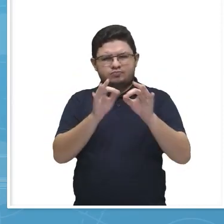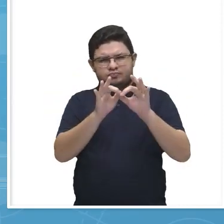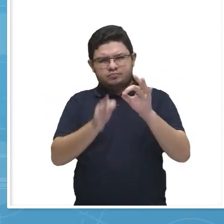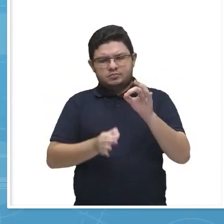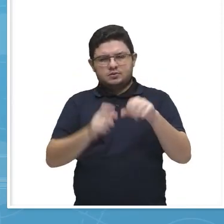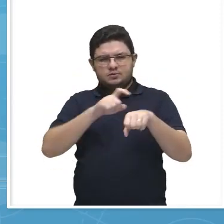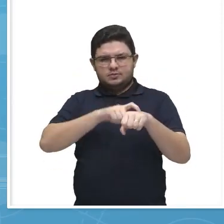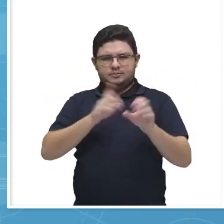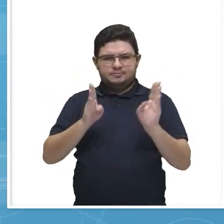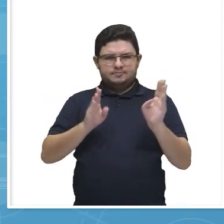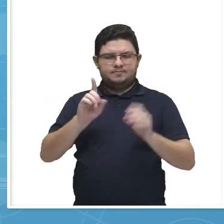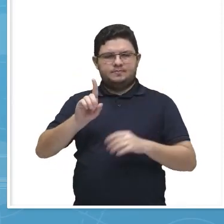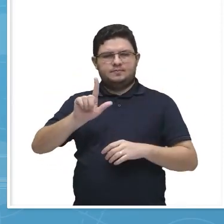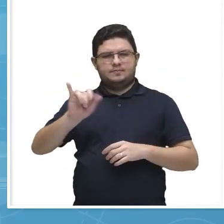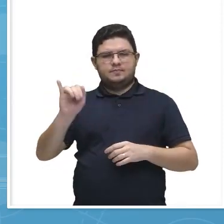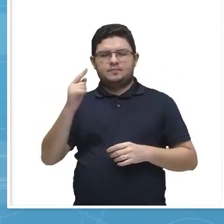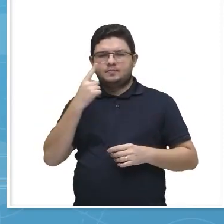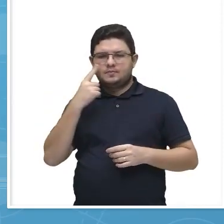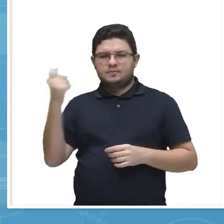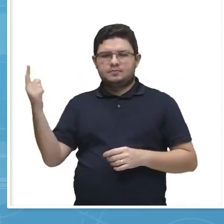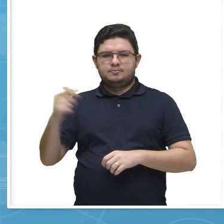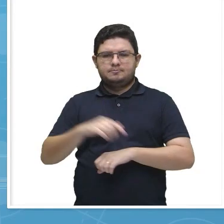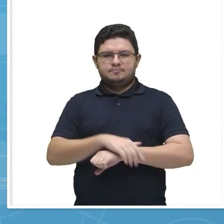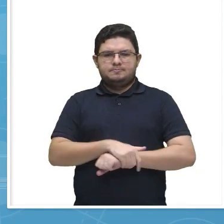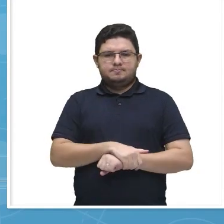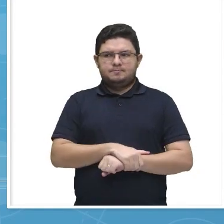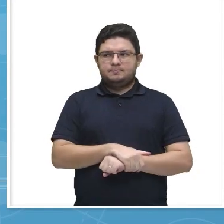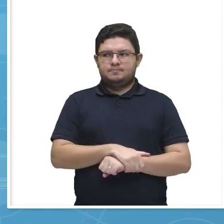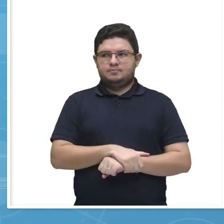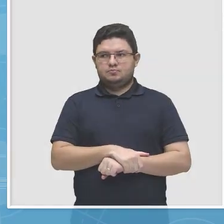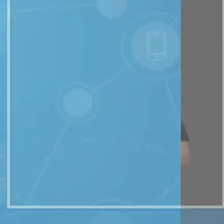nosso exercício agora. Com vocês, vamos lá.